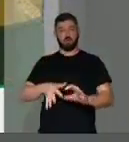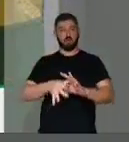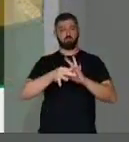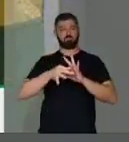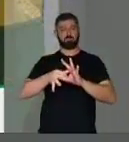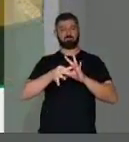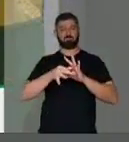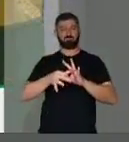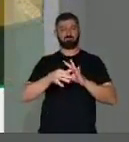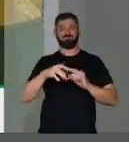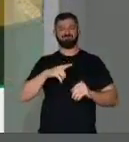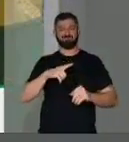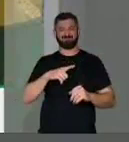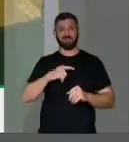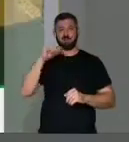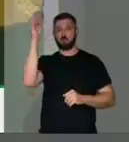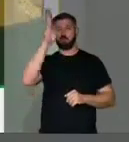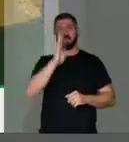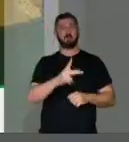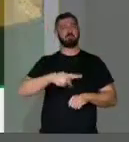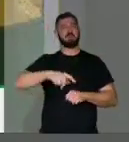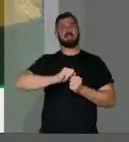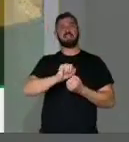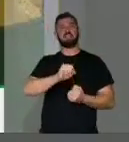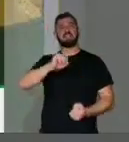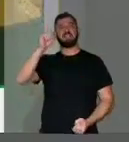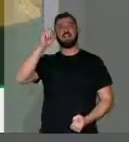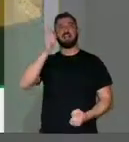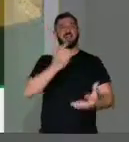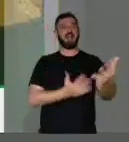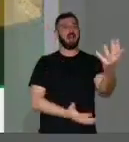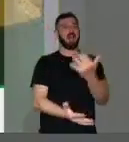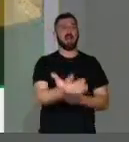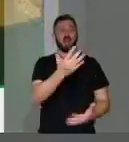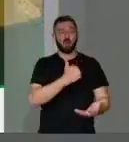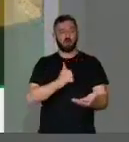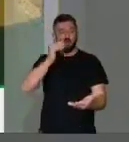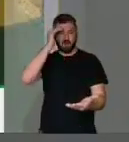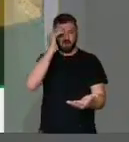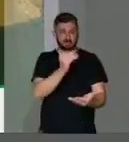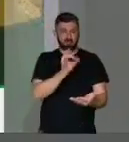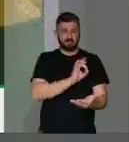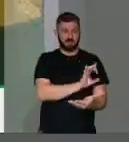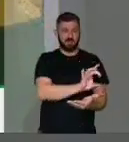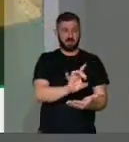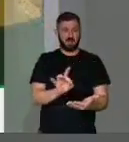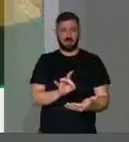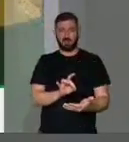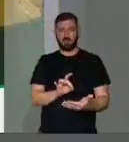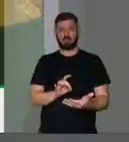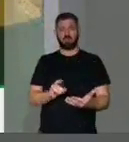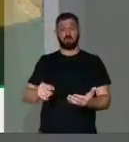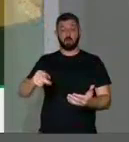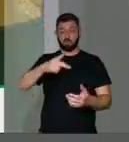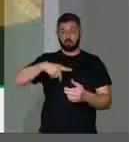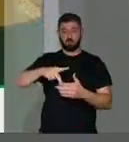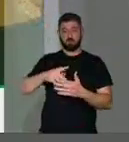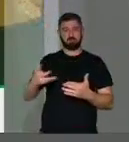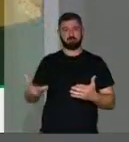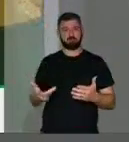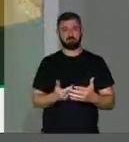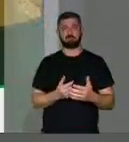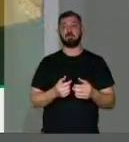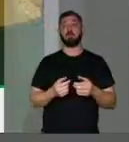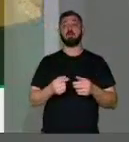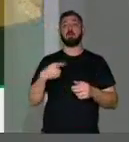união, o Brasil é gigante, acolheu e respeitou. Em berço esplêndido, demos